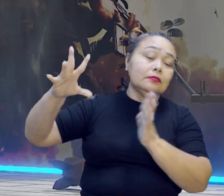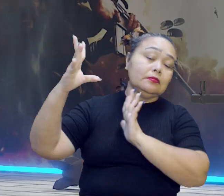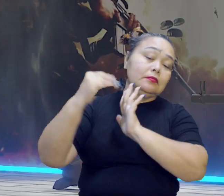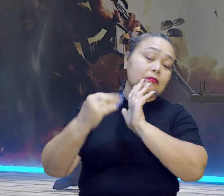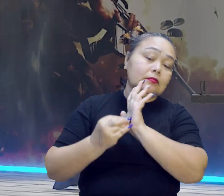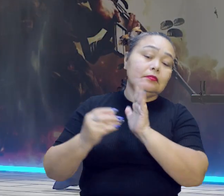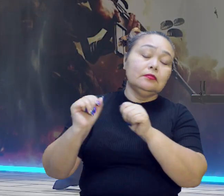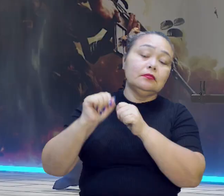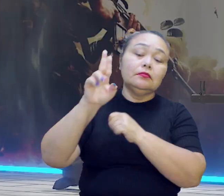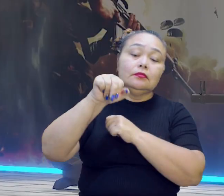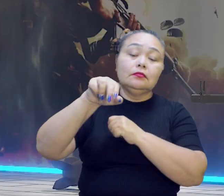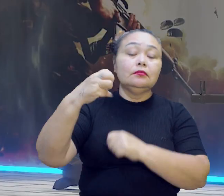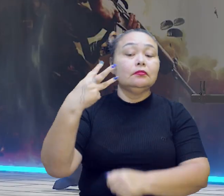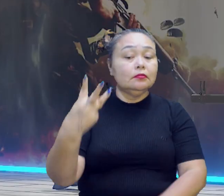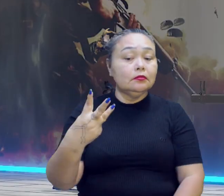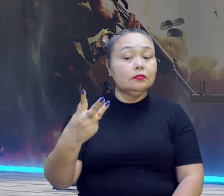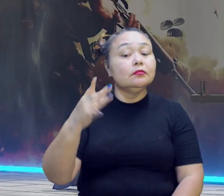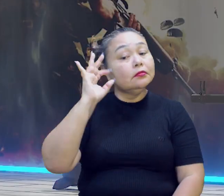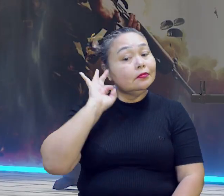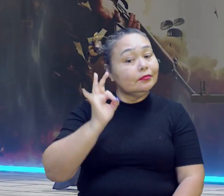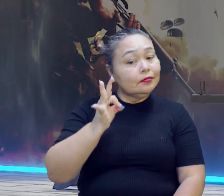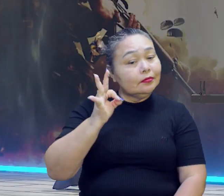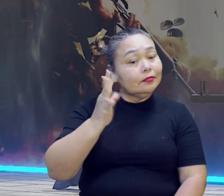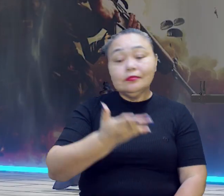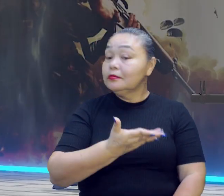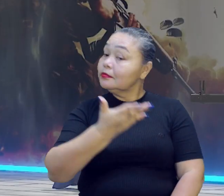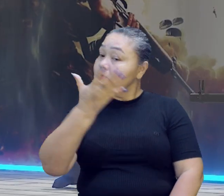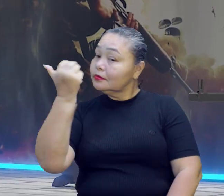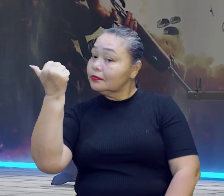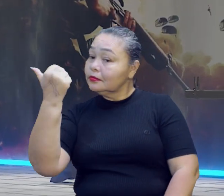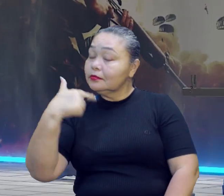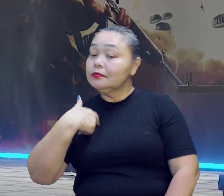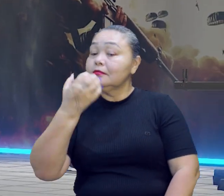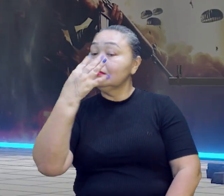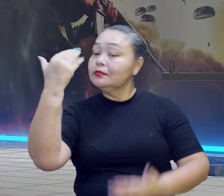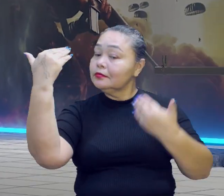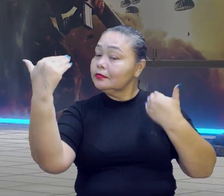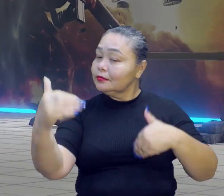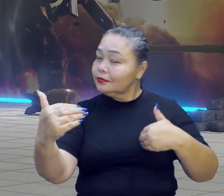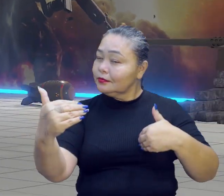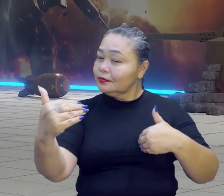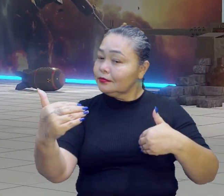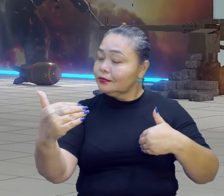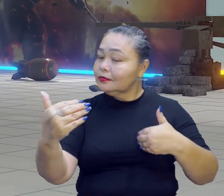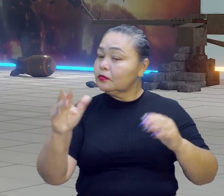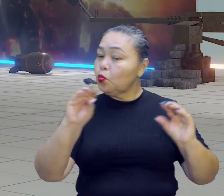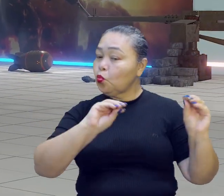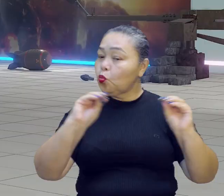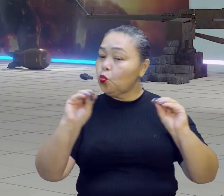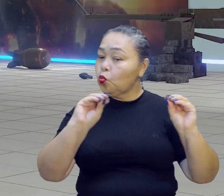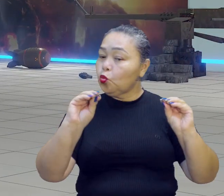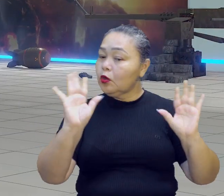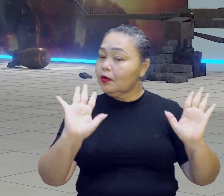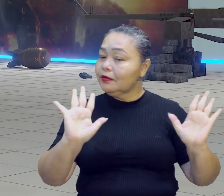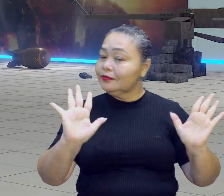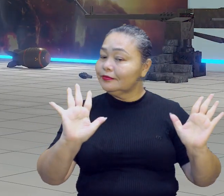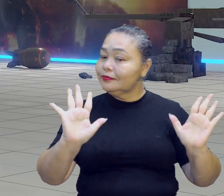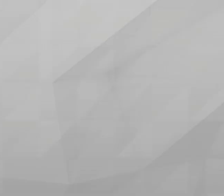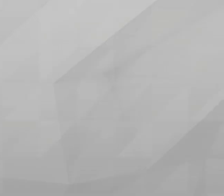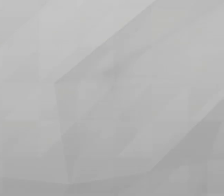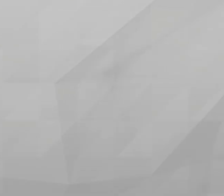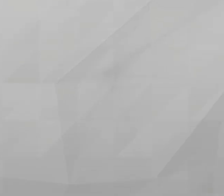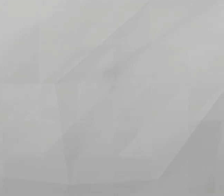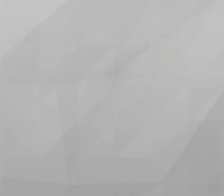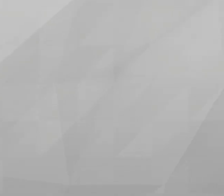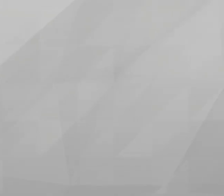conteúdo da nossa unidade número 3, certo? Então vamos lá, boa prova! Um grande beijo e tchau!